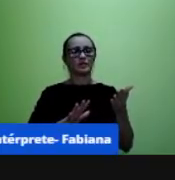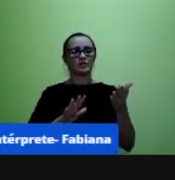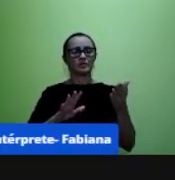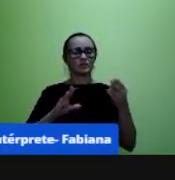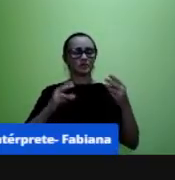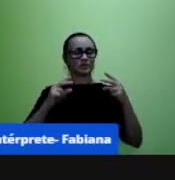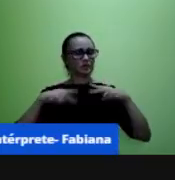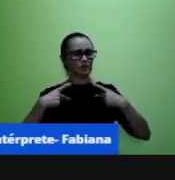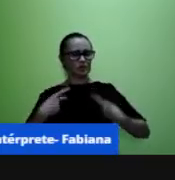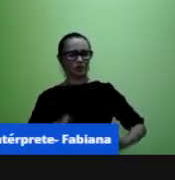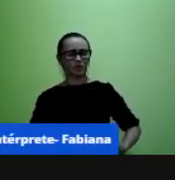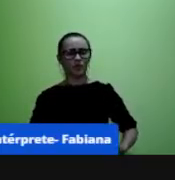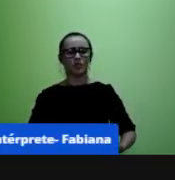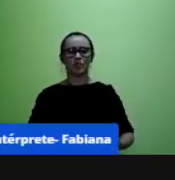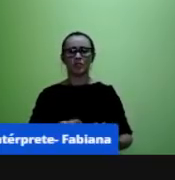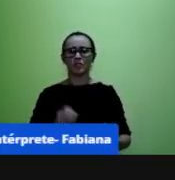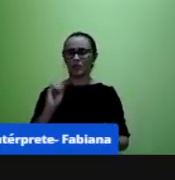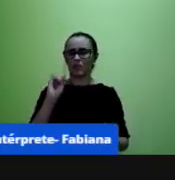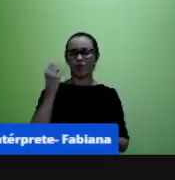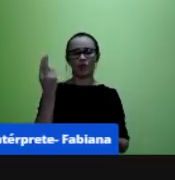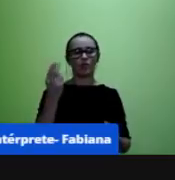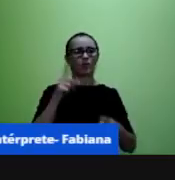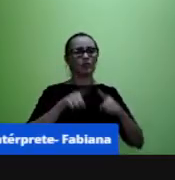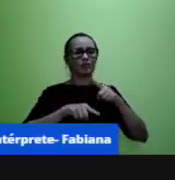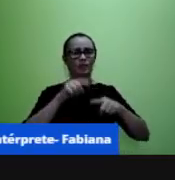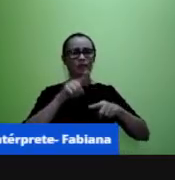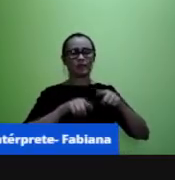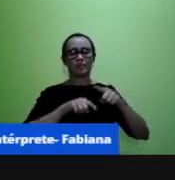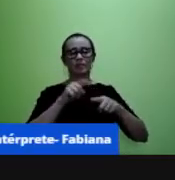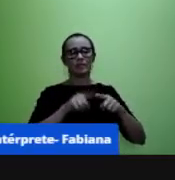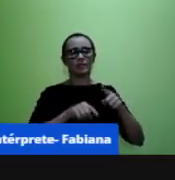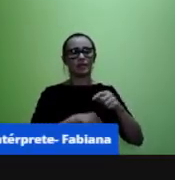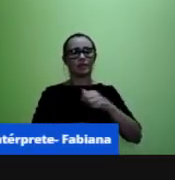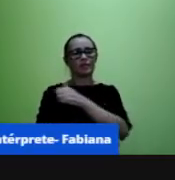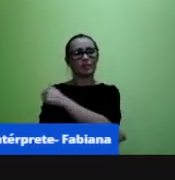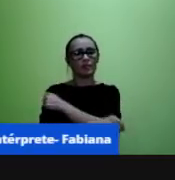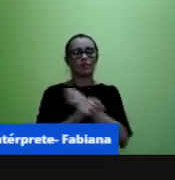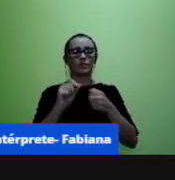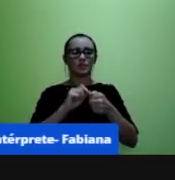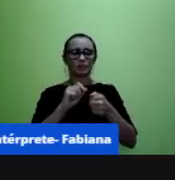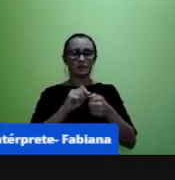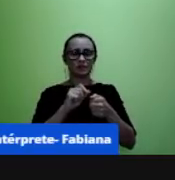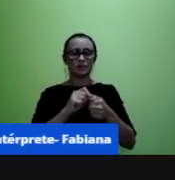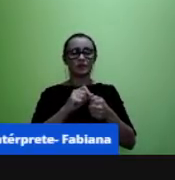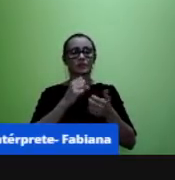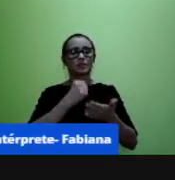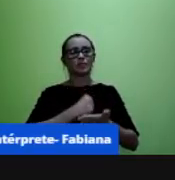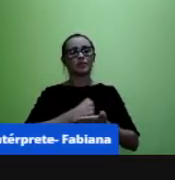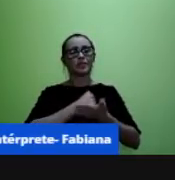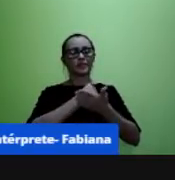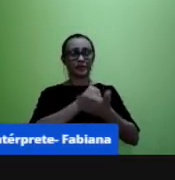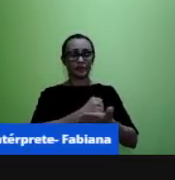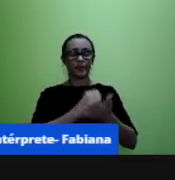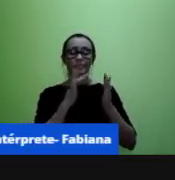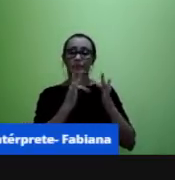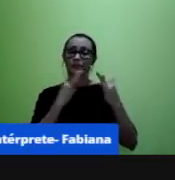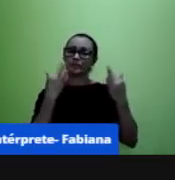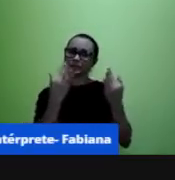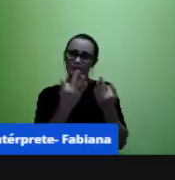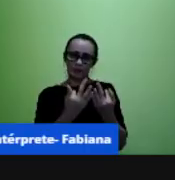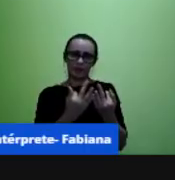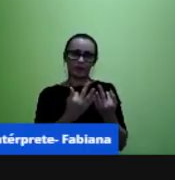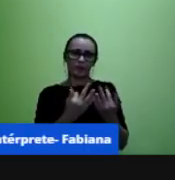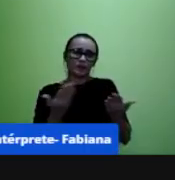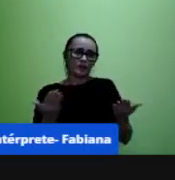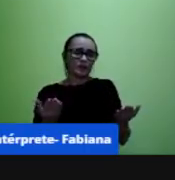de material, né, que foi proposta no caderno com a ajuda de algum familiar? Então, esse assim, é apenas uma sugestão de